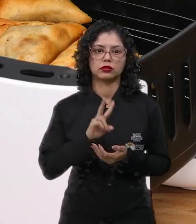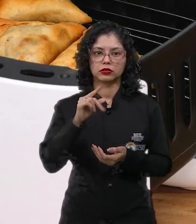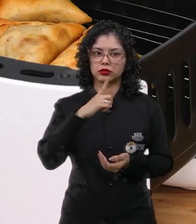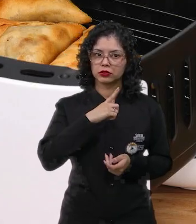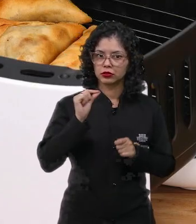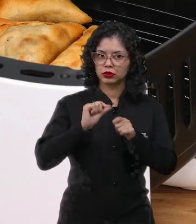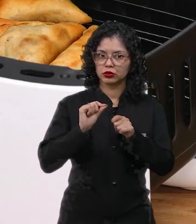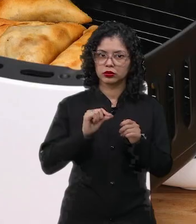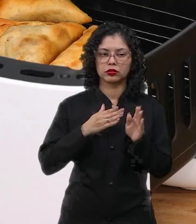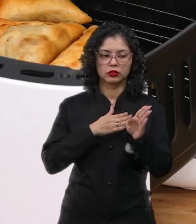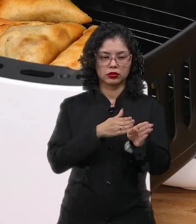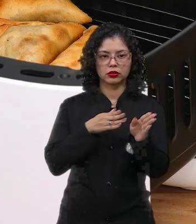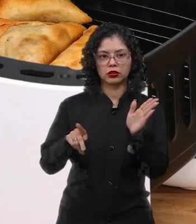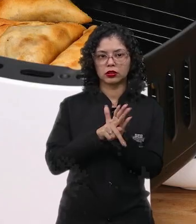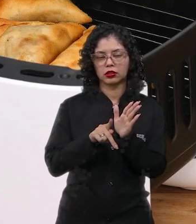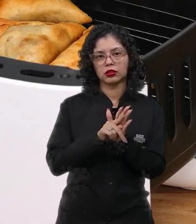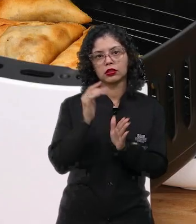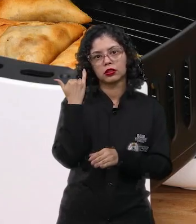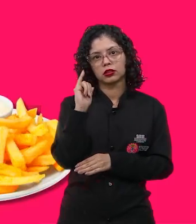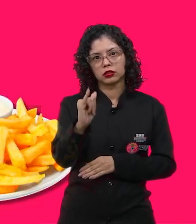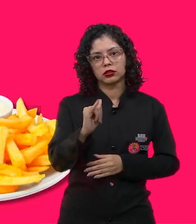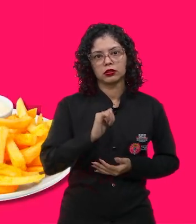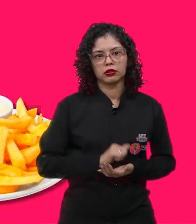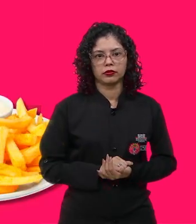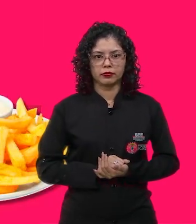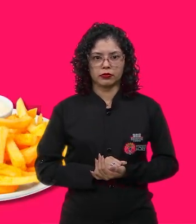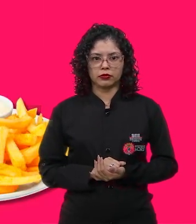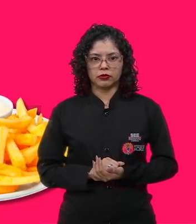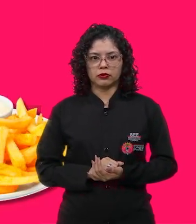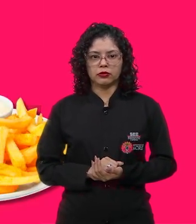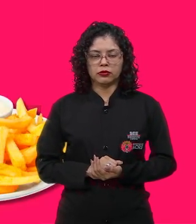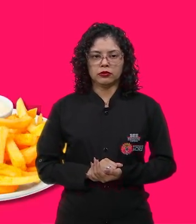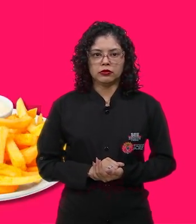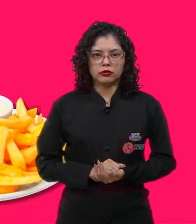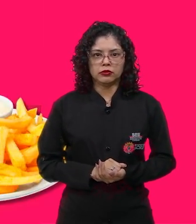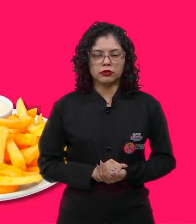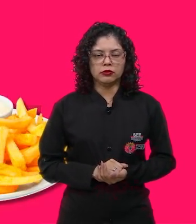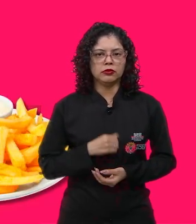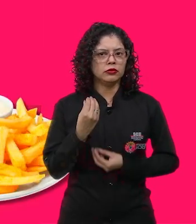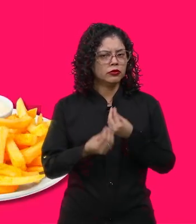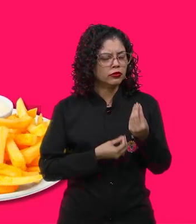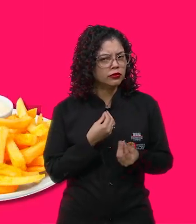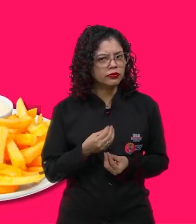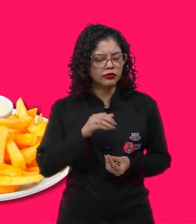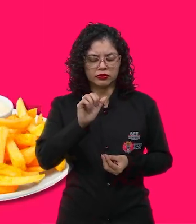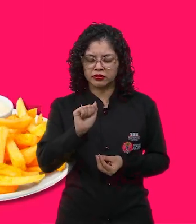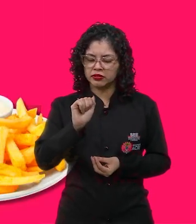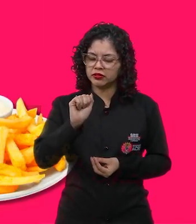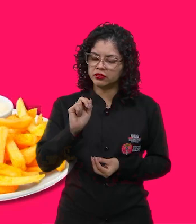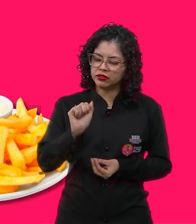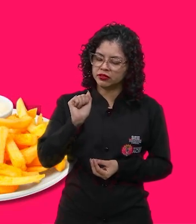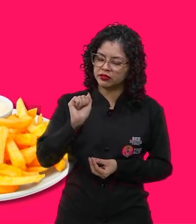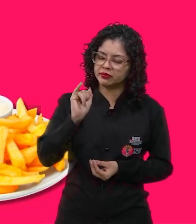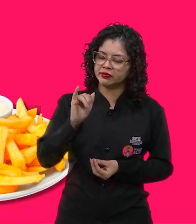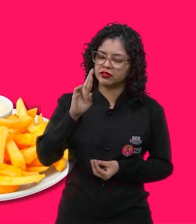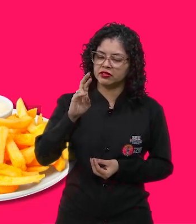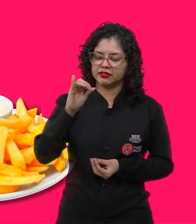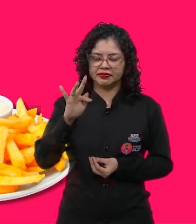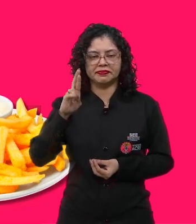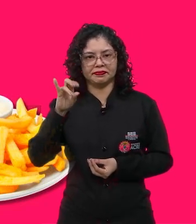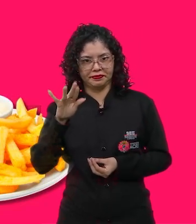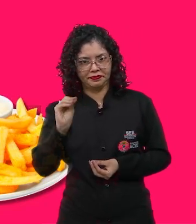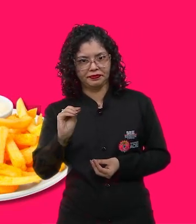essa condução elétrica. Então, como que funciona aqui a Air Fryer, gente? É um